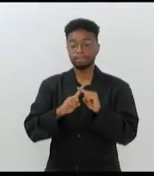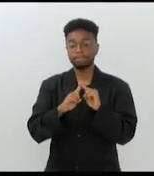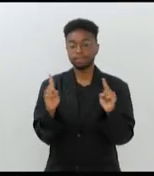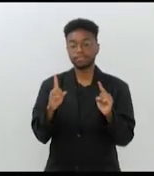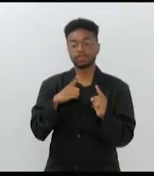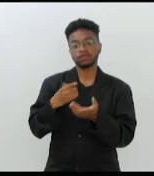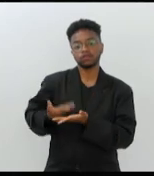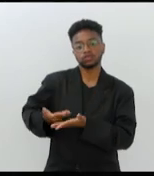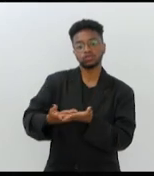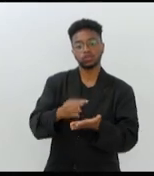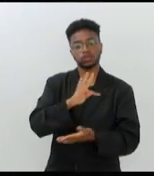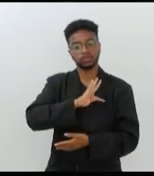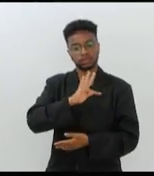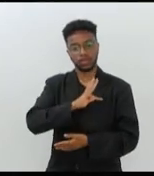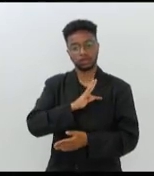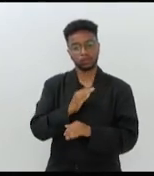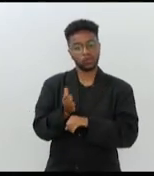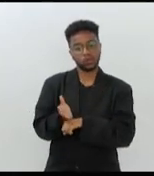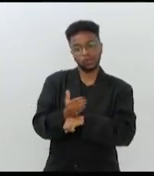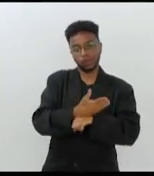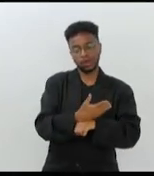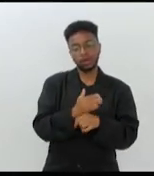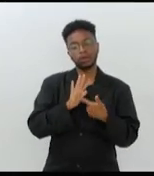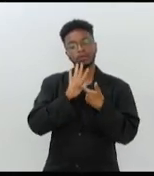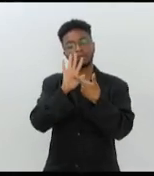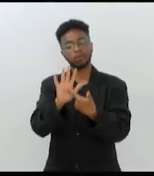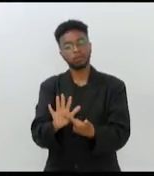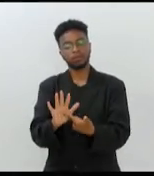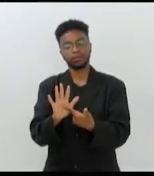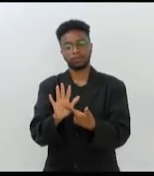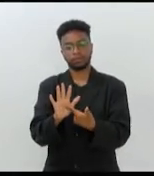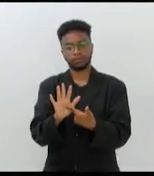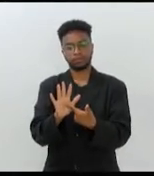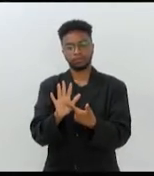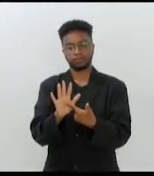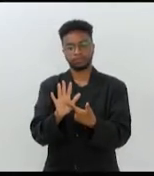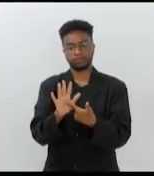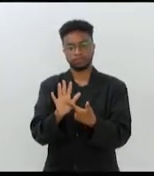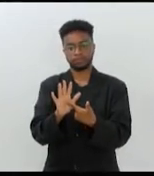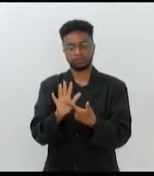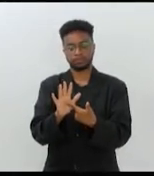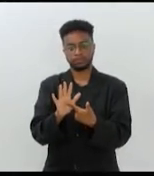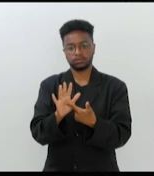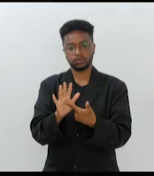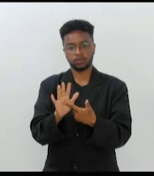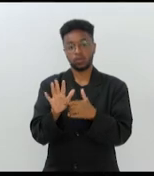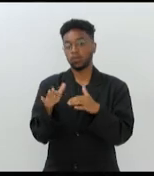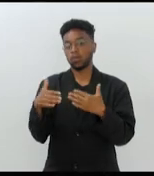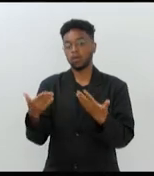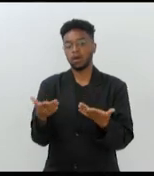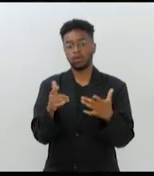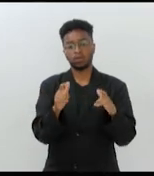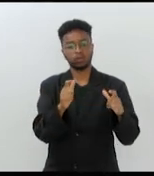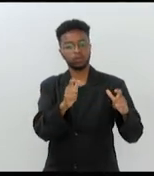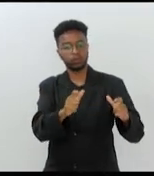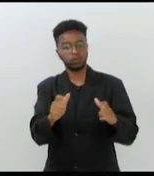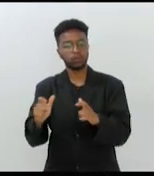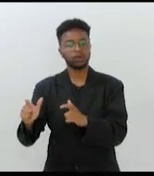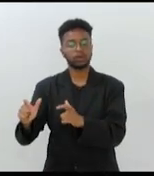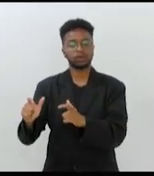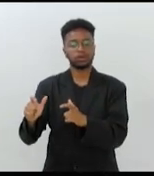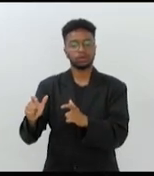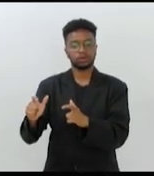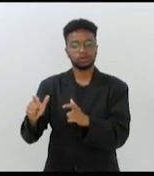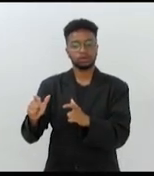estudo técnico preliminar revelou quais os lugares